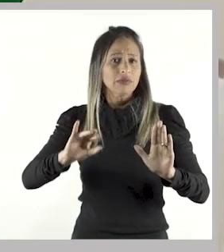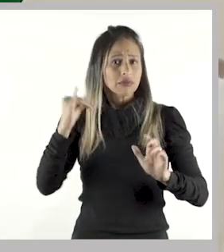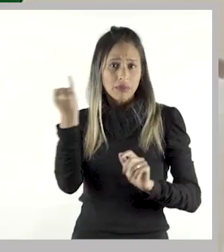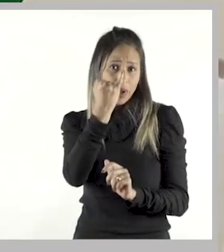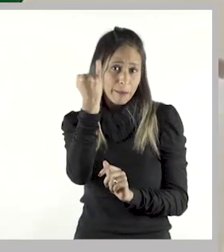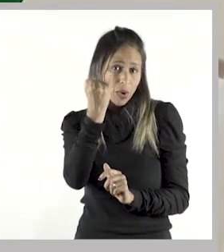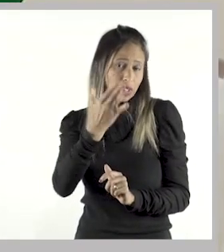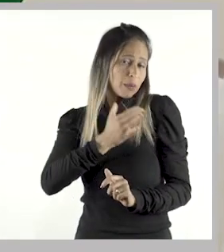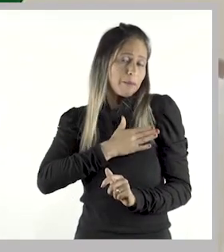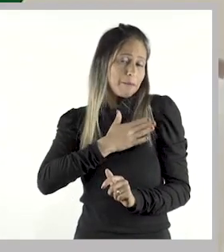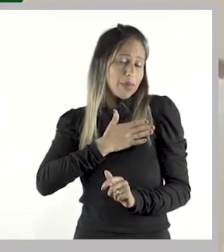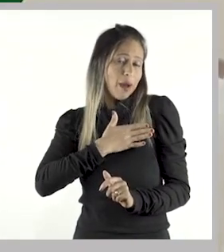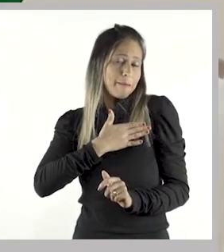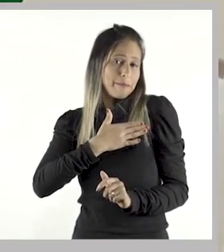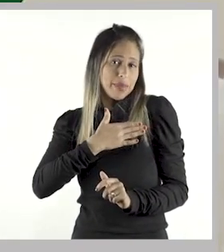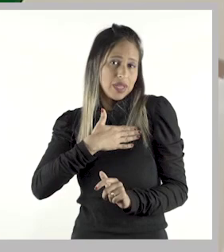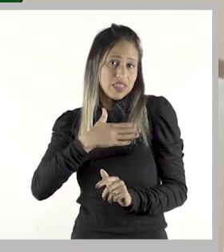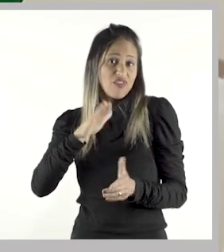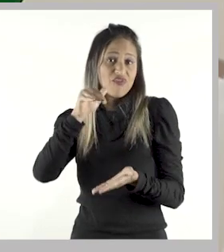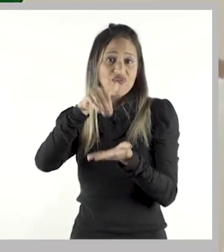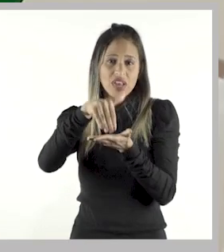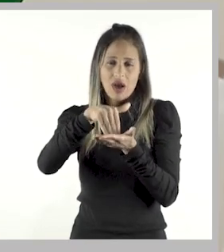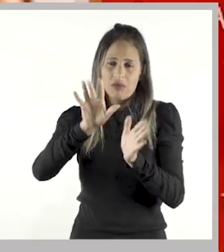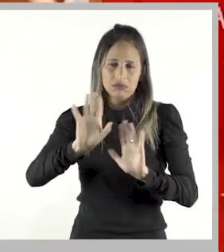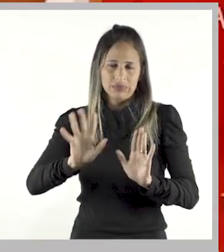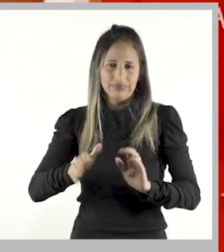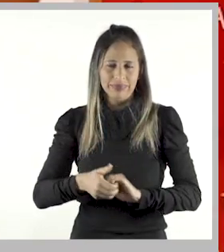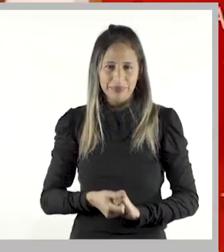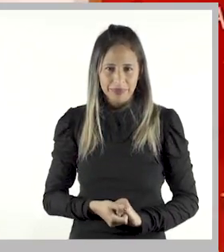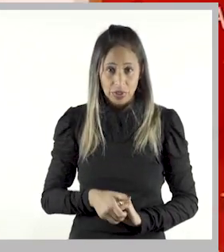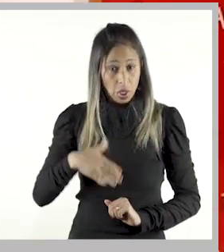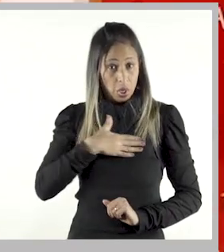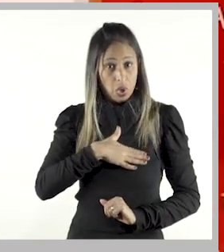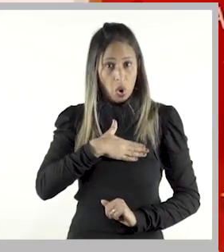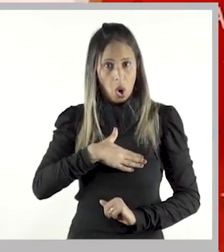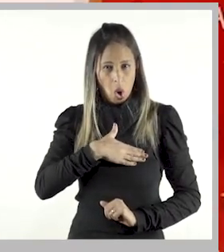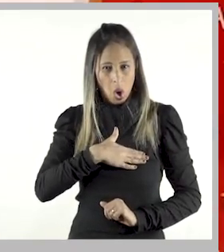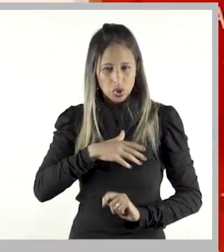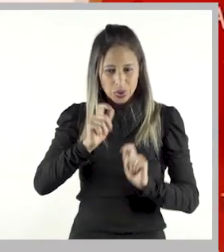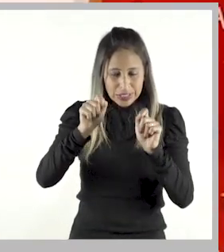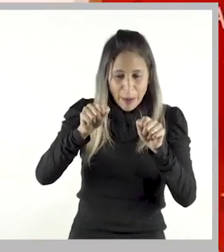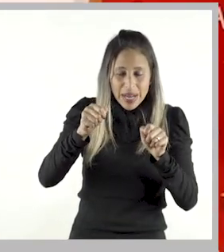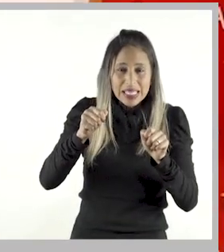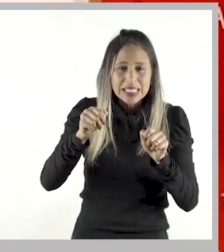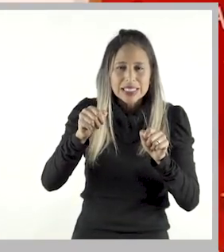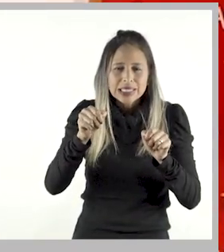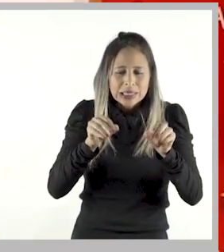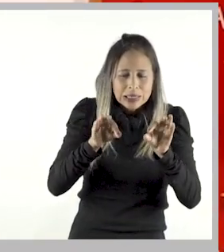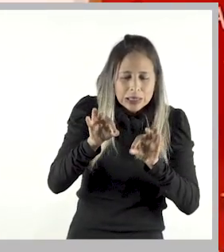na finalização, que eu gosto até do efeito de mancha no fundo.